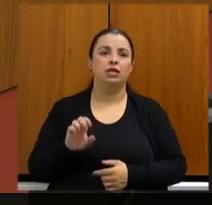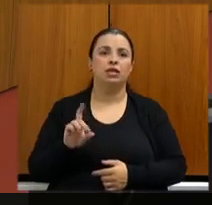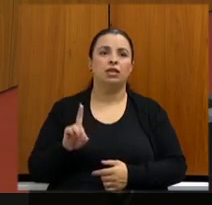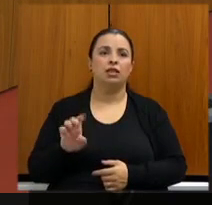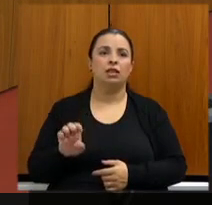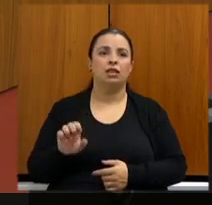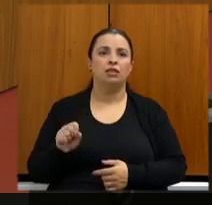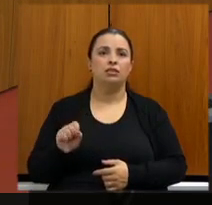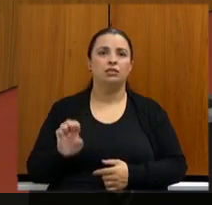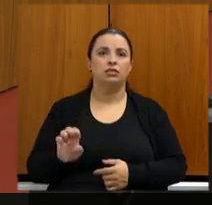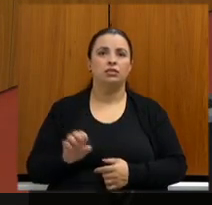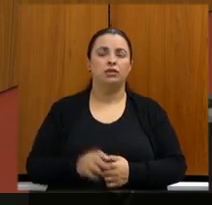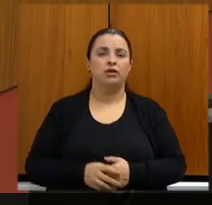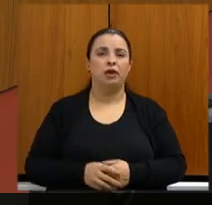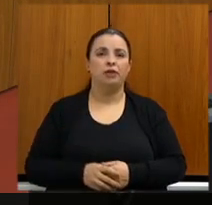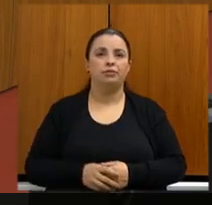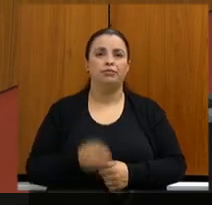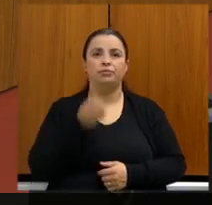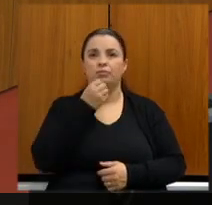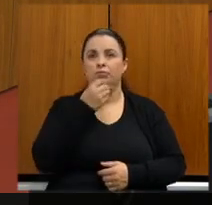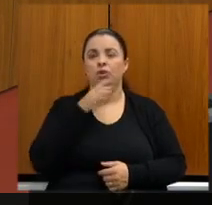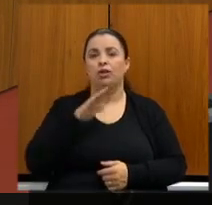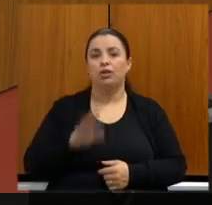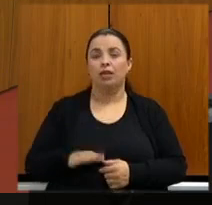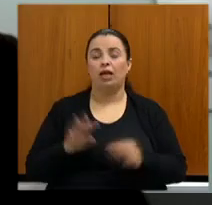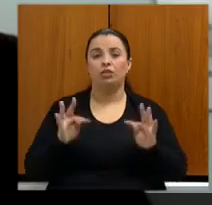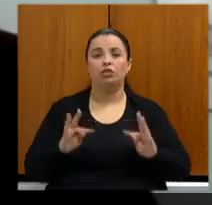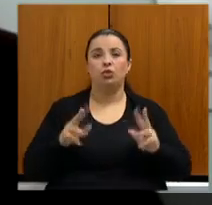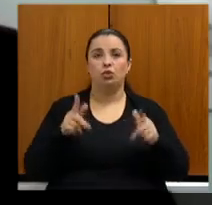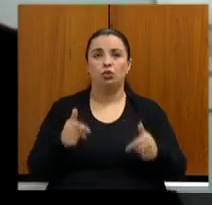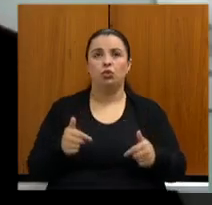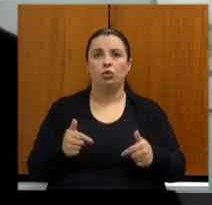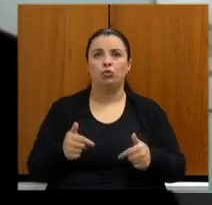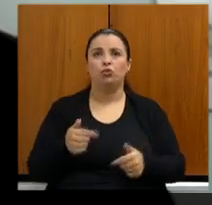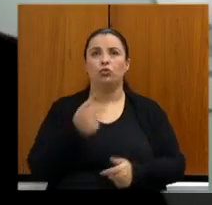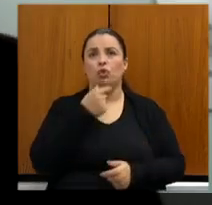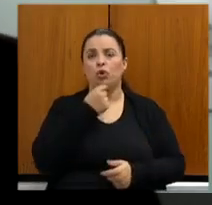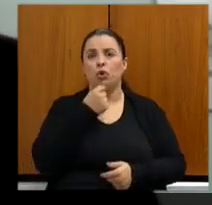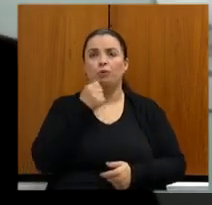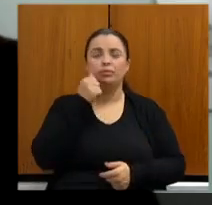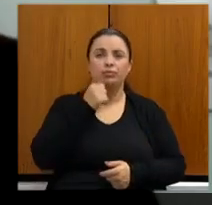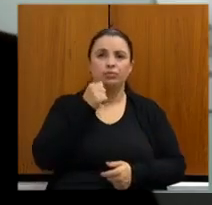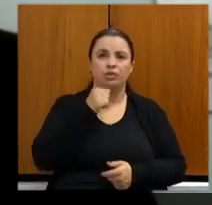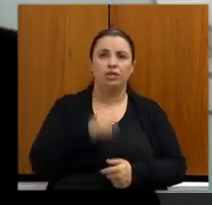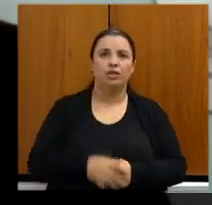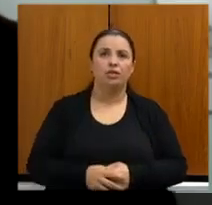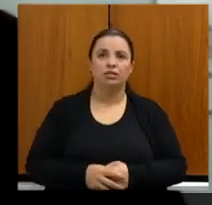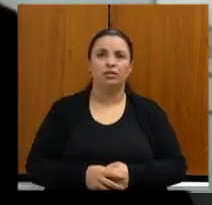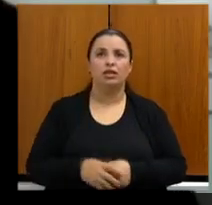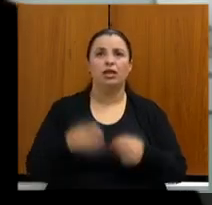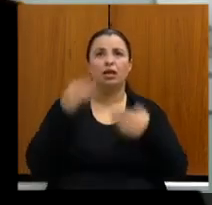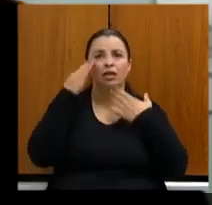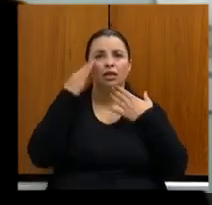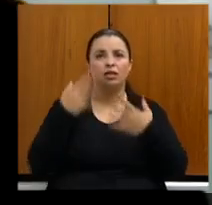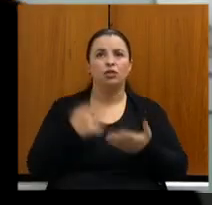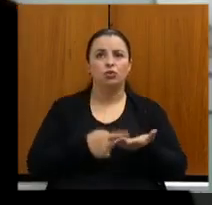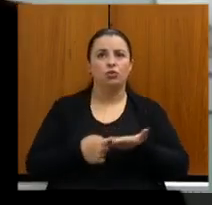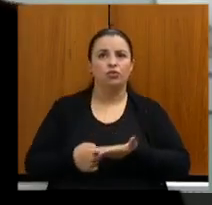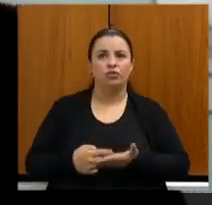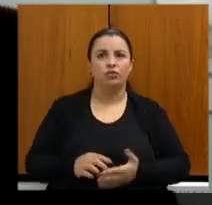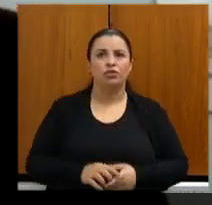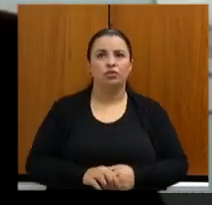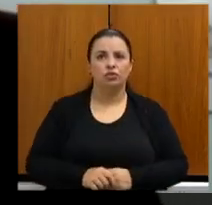então boa tarde tá todos todas e todos agradeço muito convite